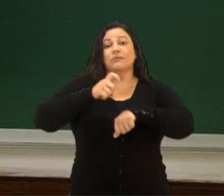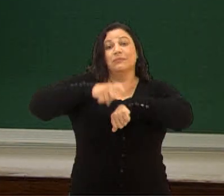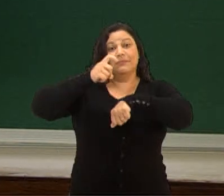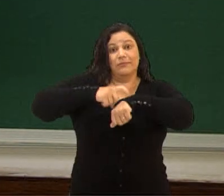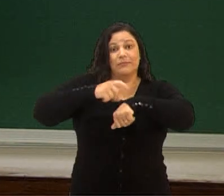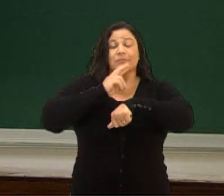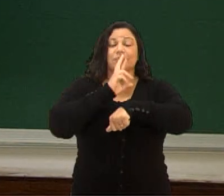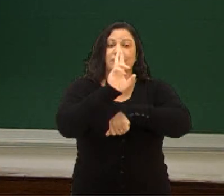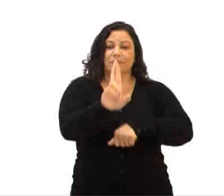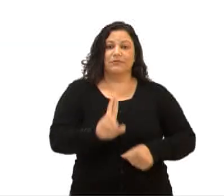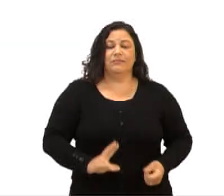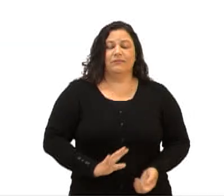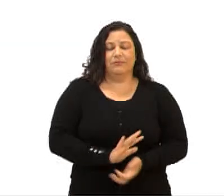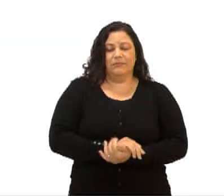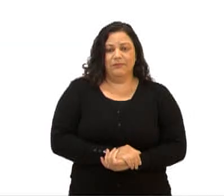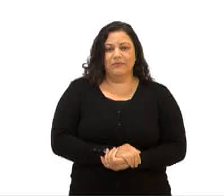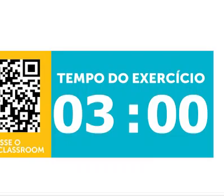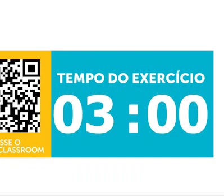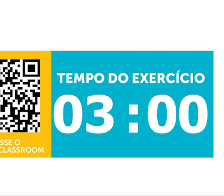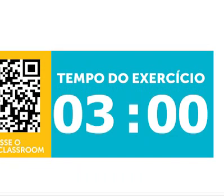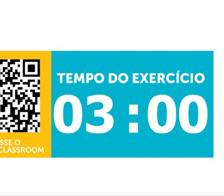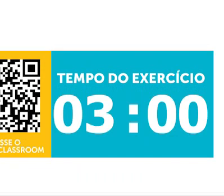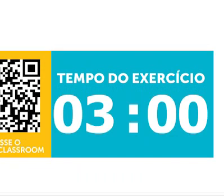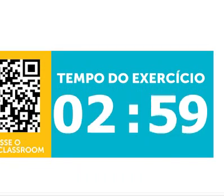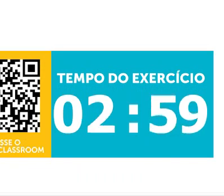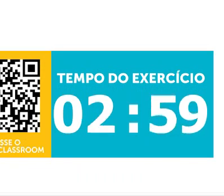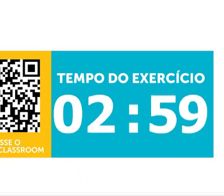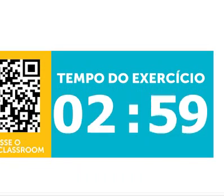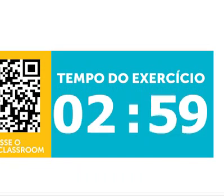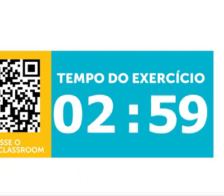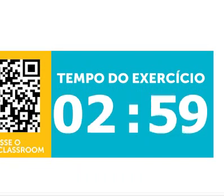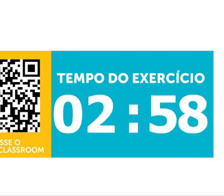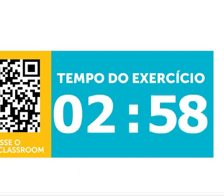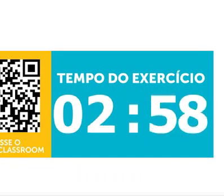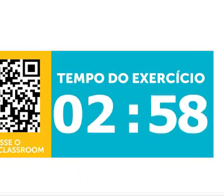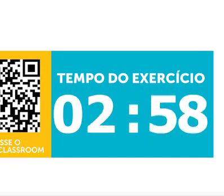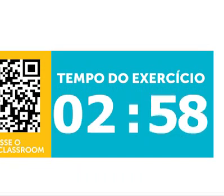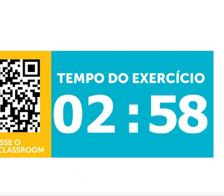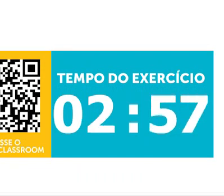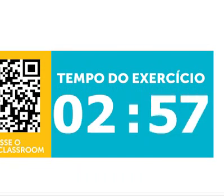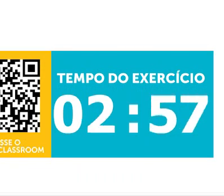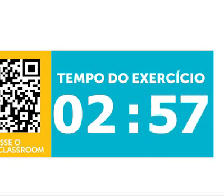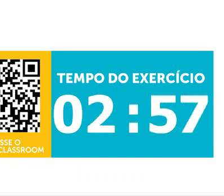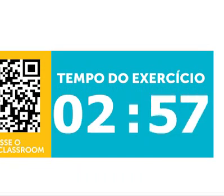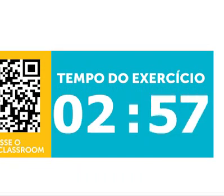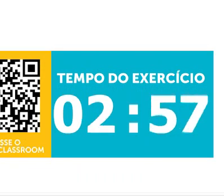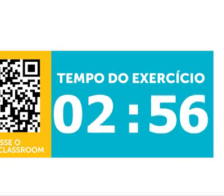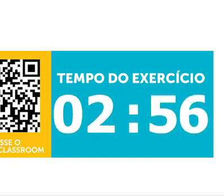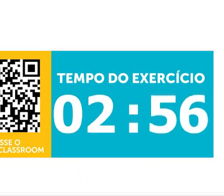para vocês aí, ok?